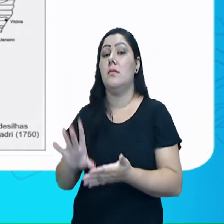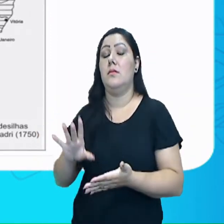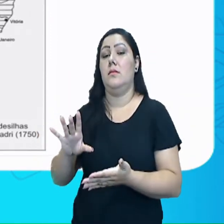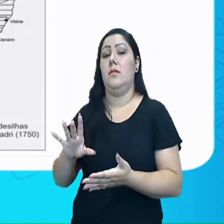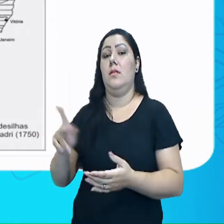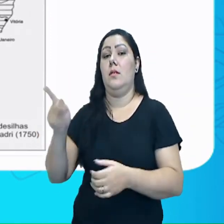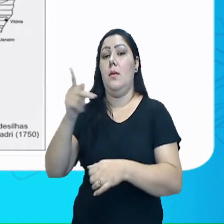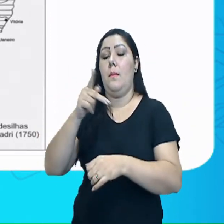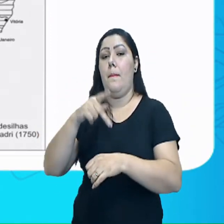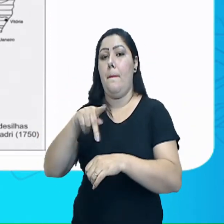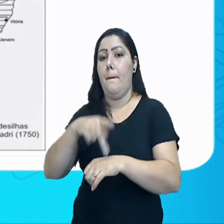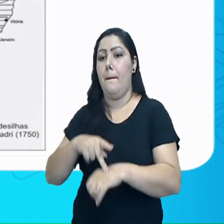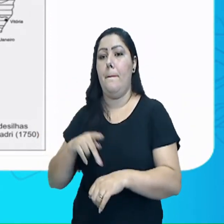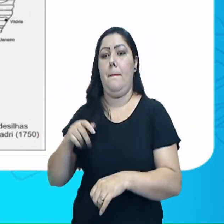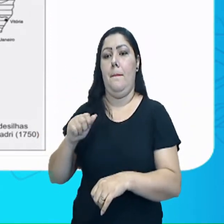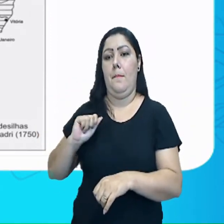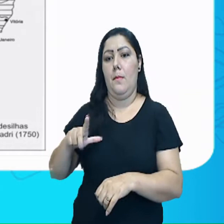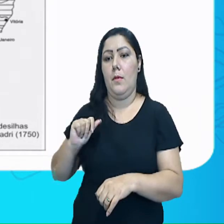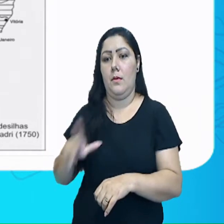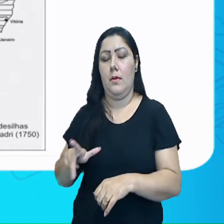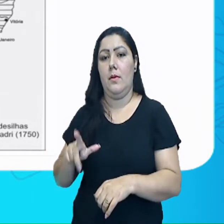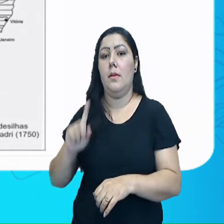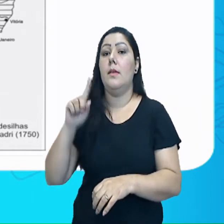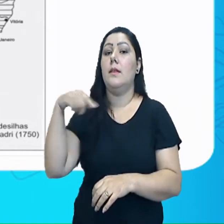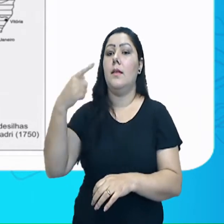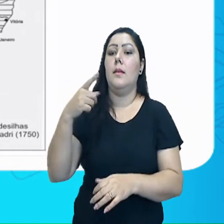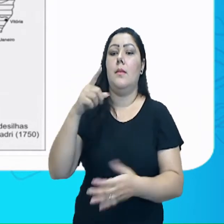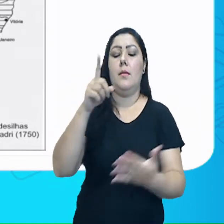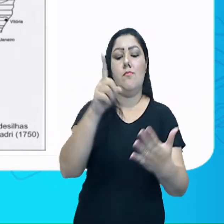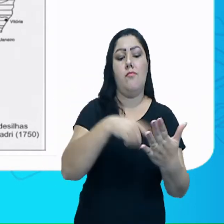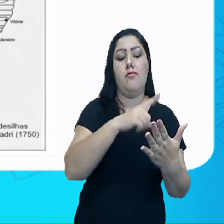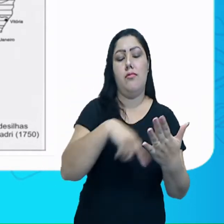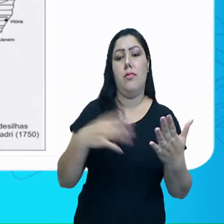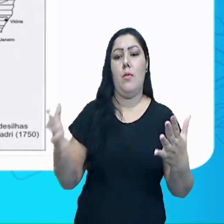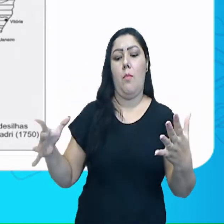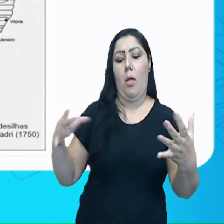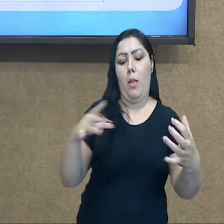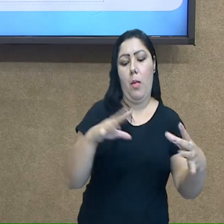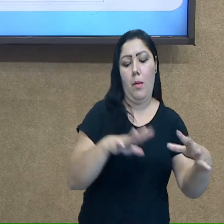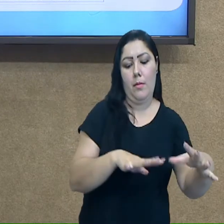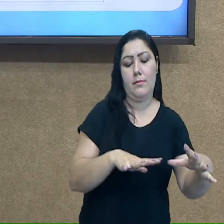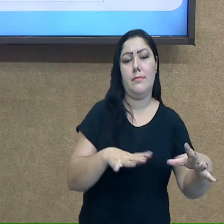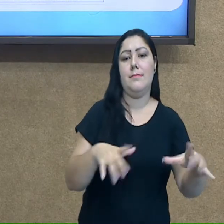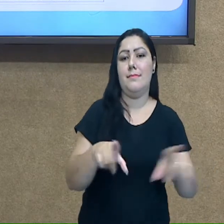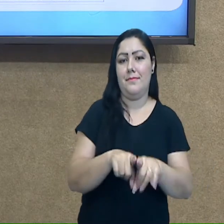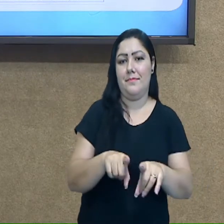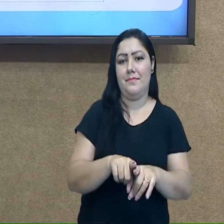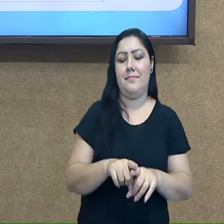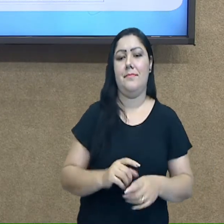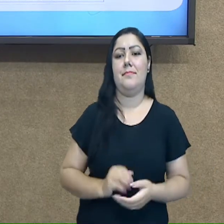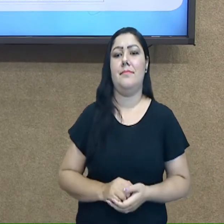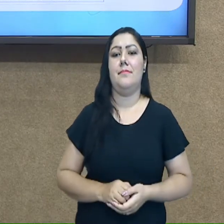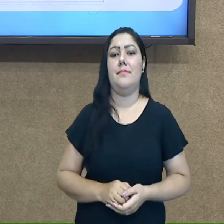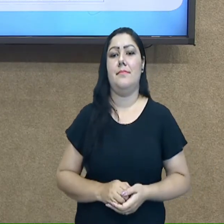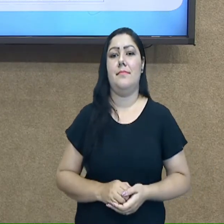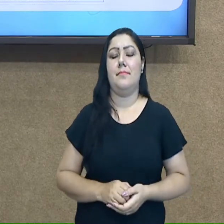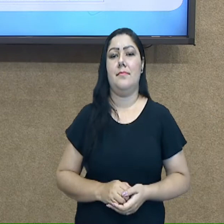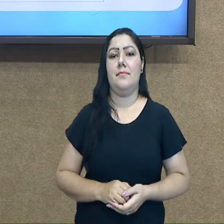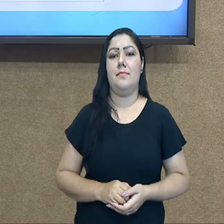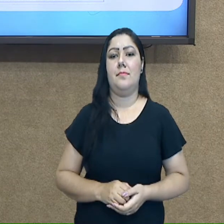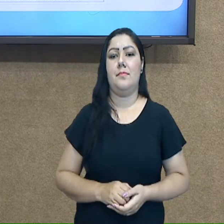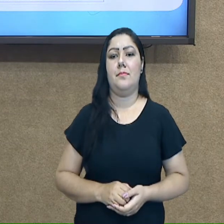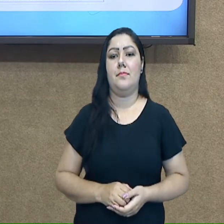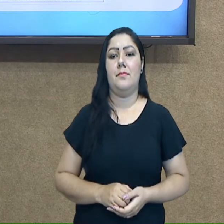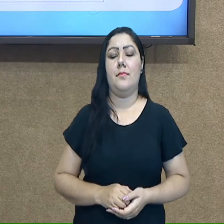se tornou, né? Com isso, nem toda a produção na colônia era destinada ao